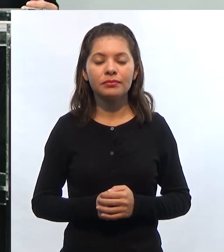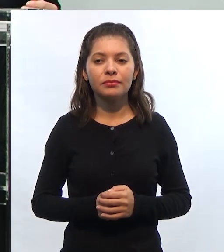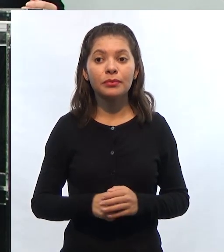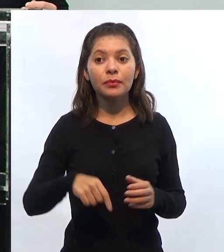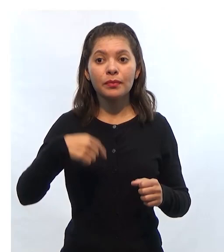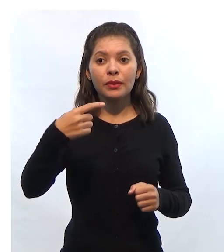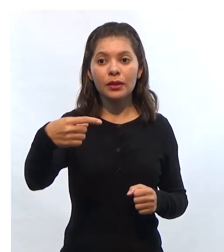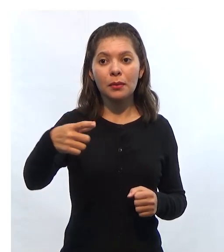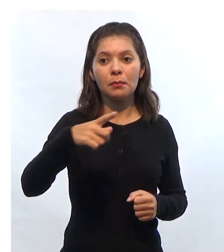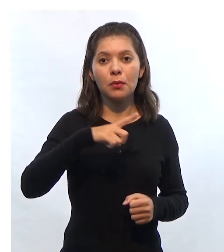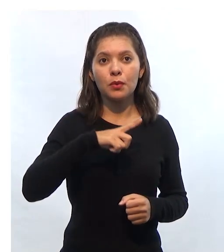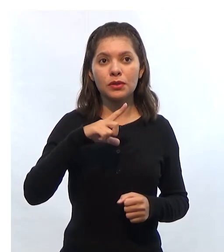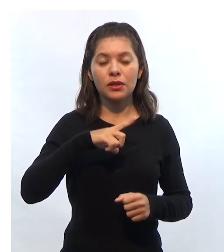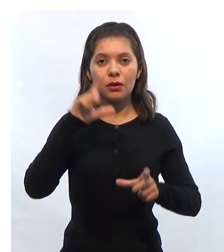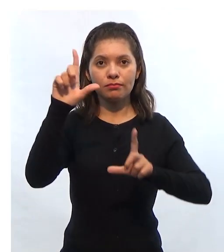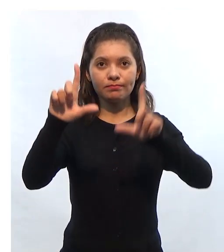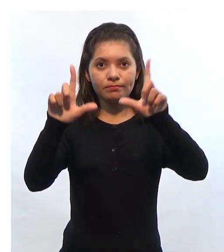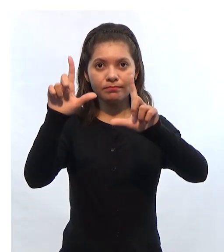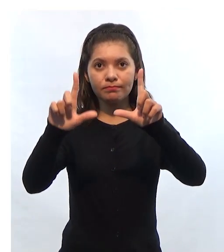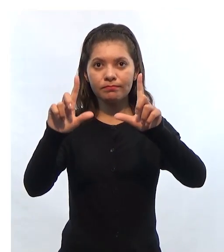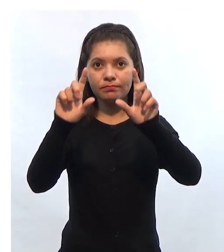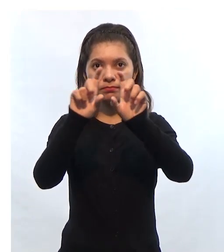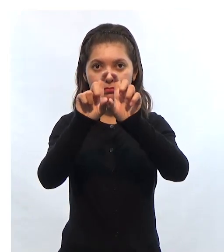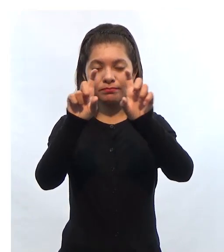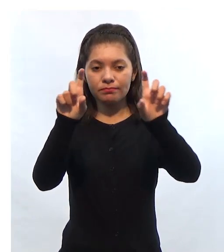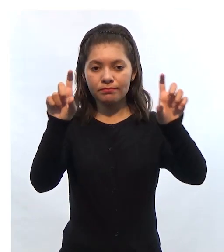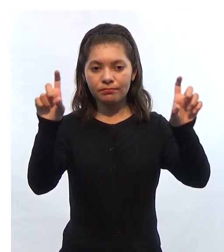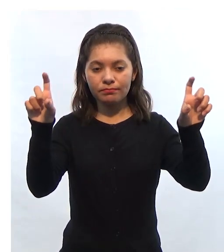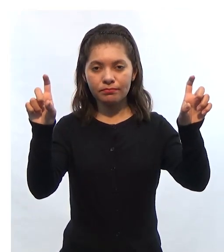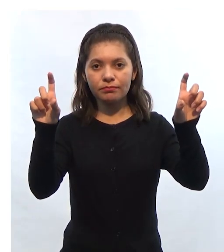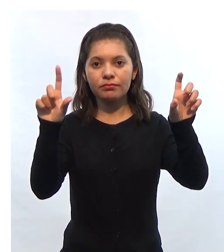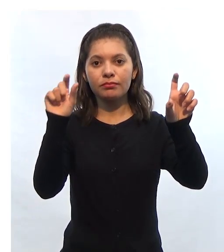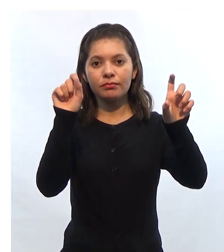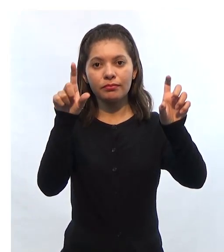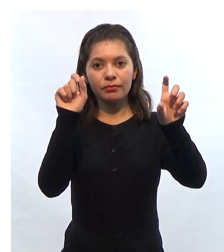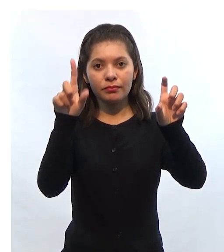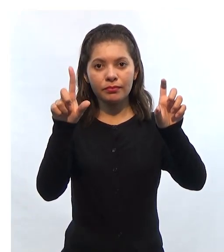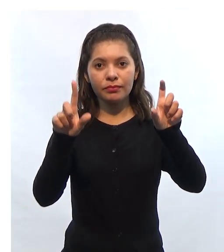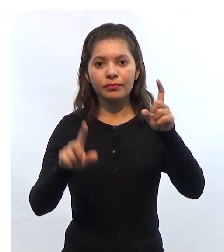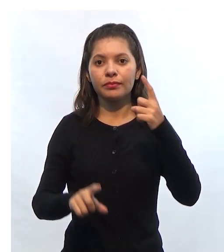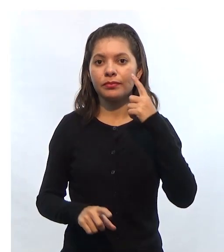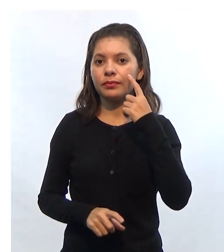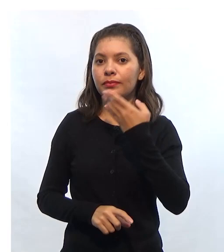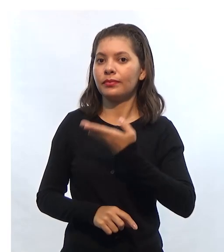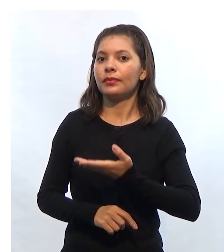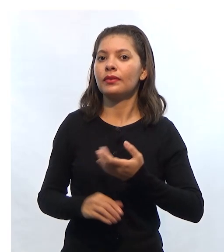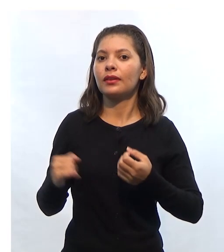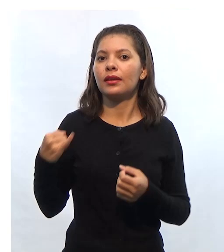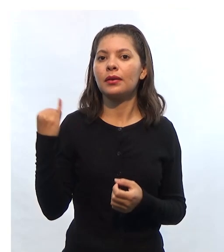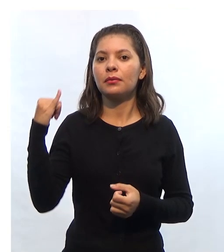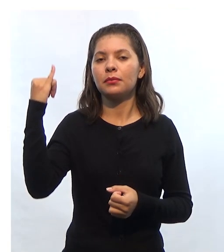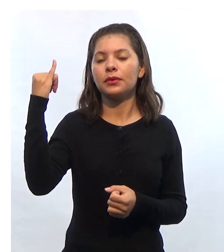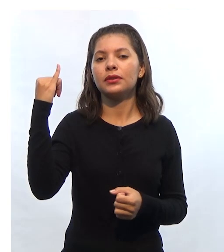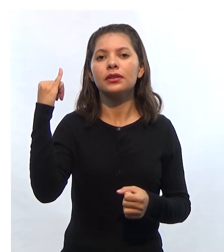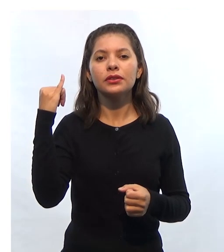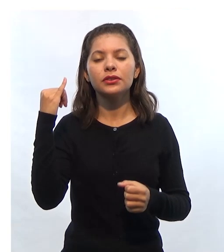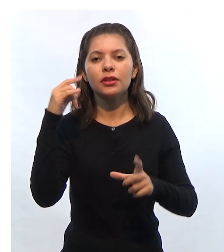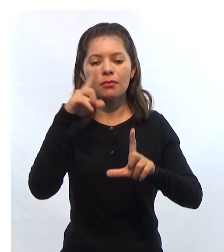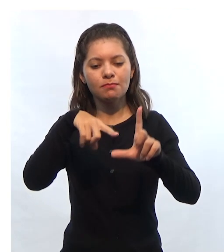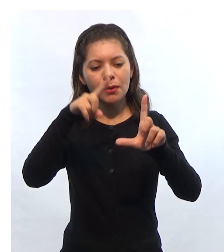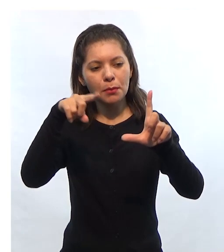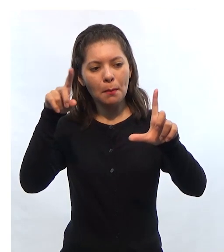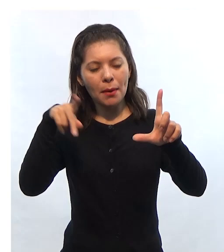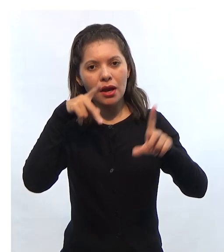micromarketing. Depois a gente tem a segmentação demográfica, que até a gente já falou, né, o quanto é importante a questão demográfica